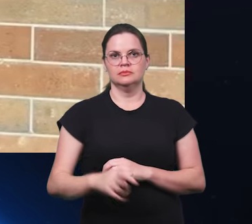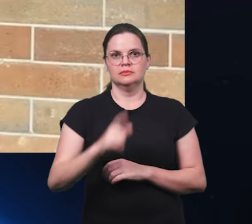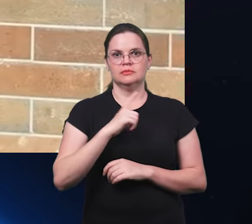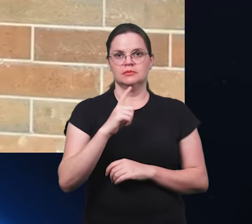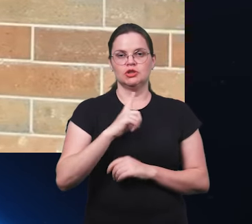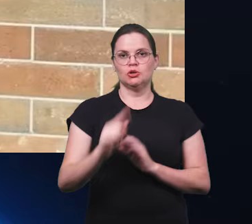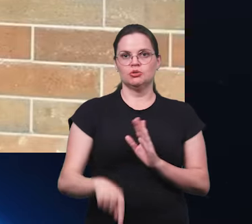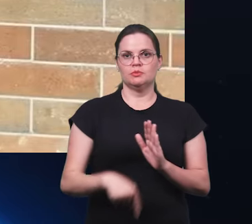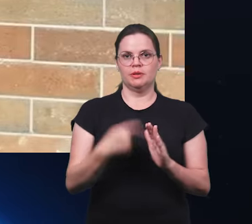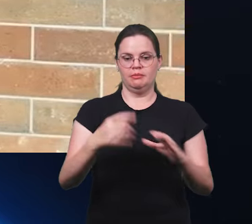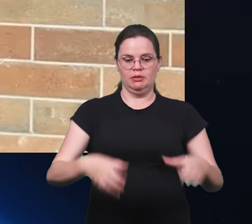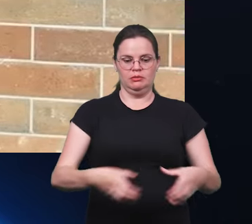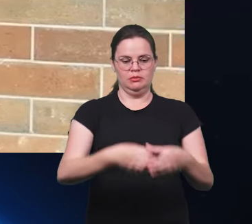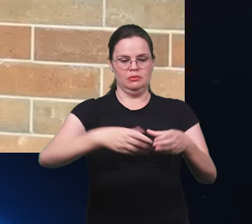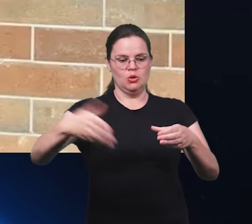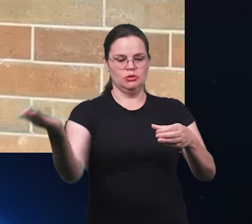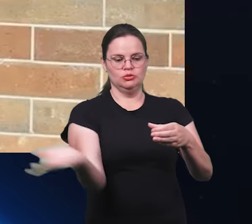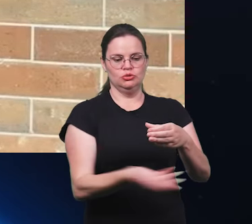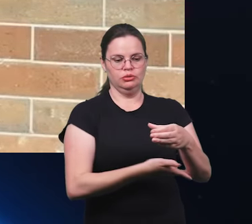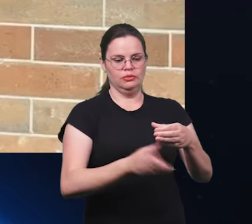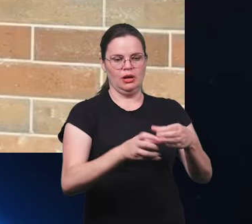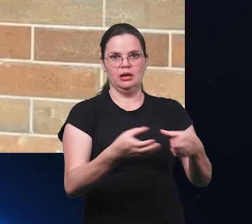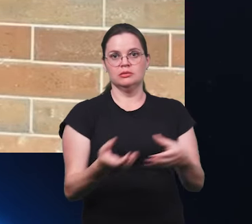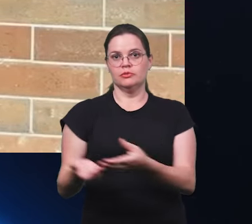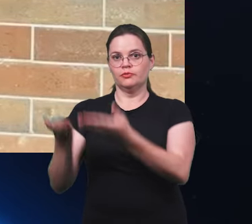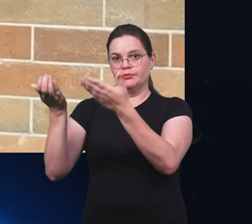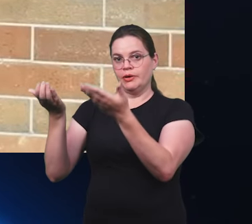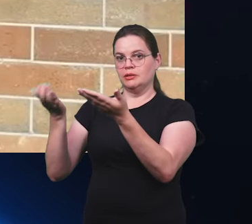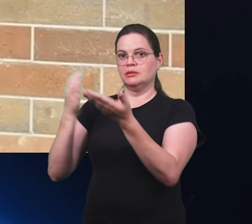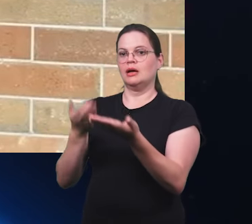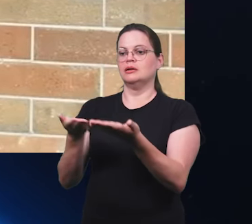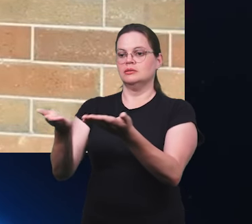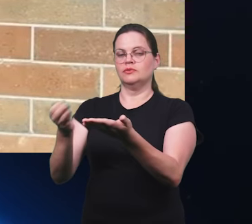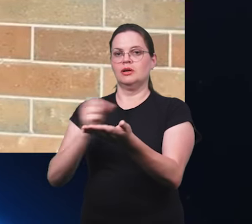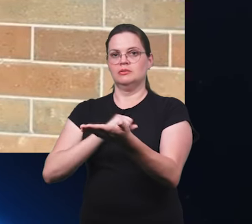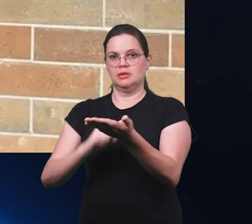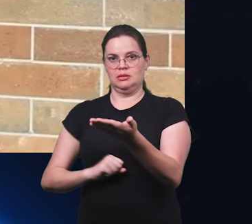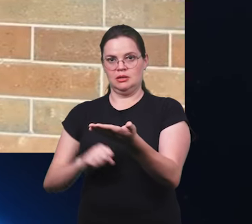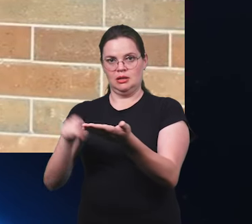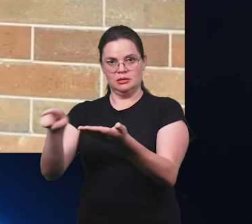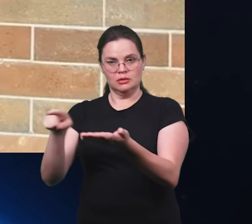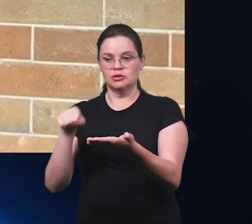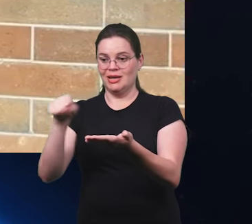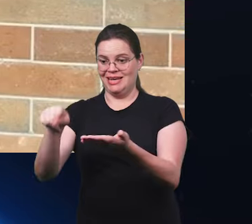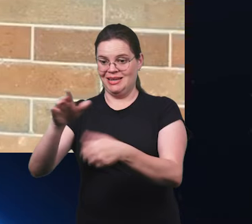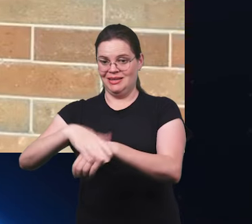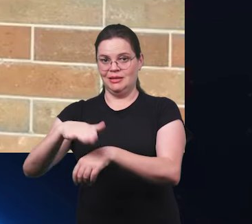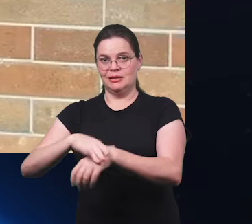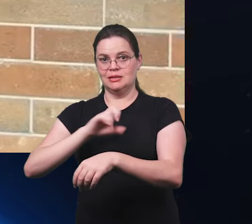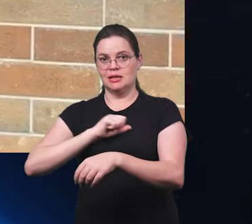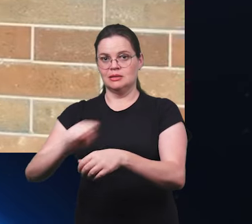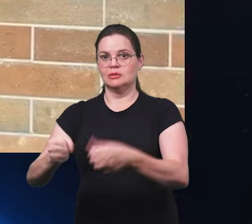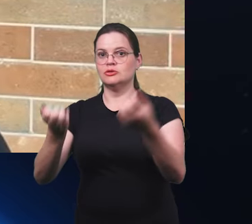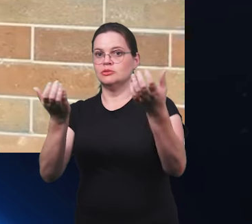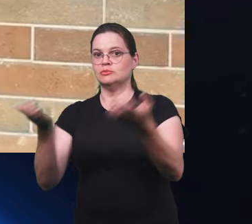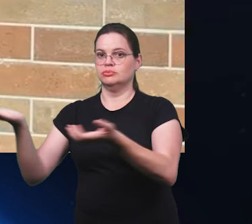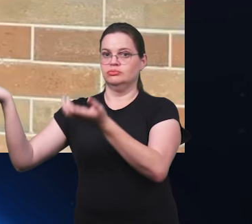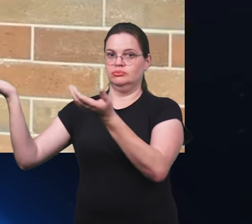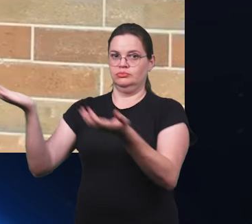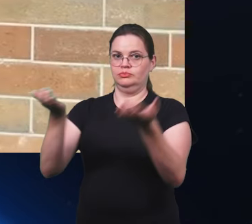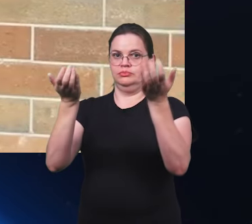A primeiros frutos da colheita, era levado até o sacerdote e diante de Deus